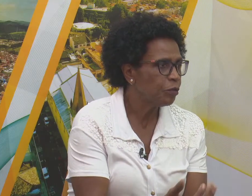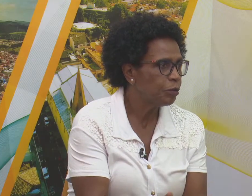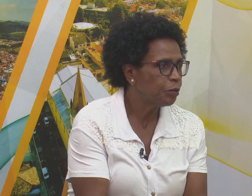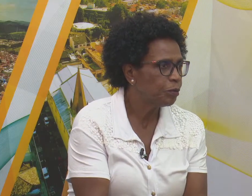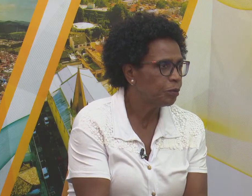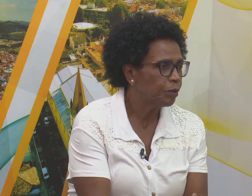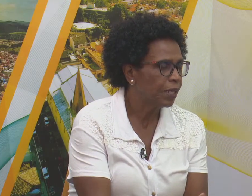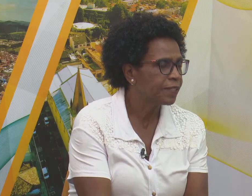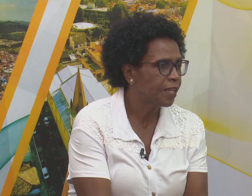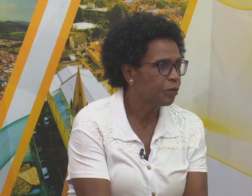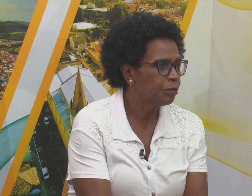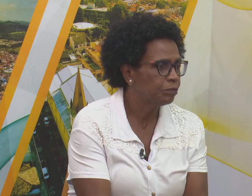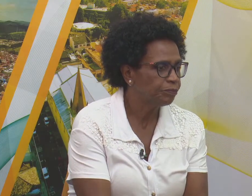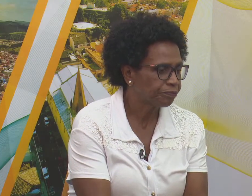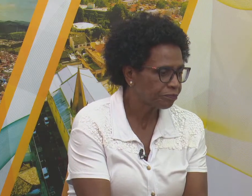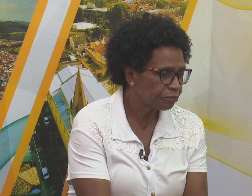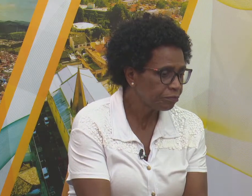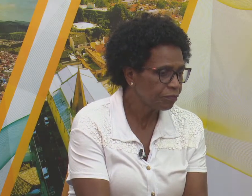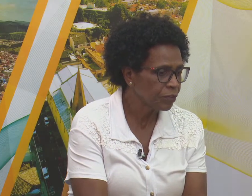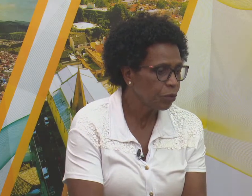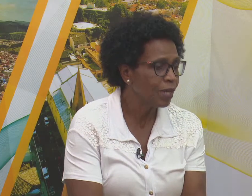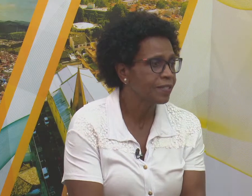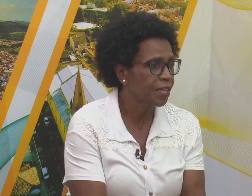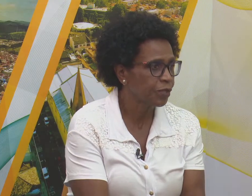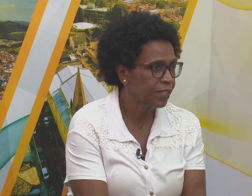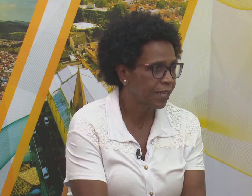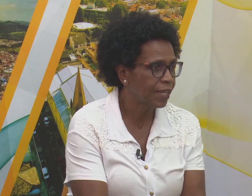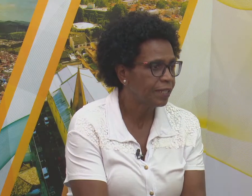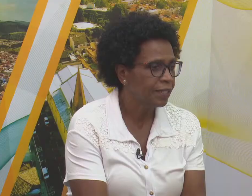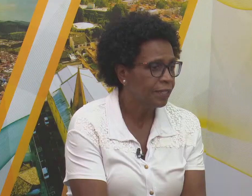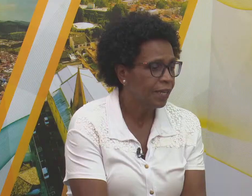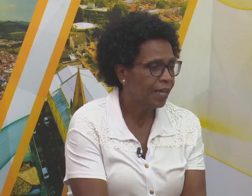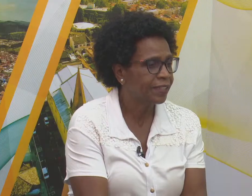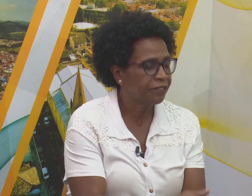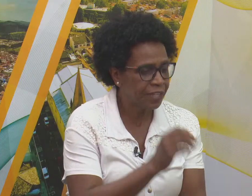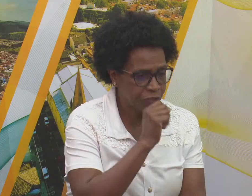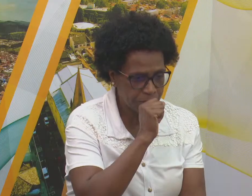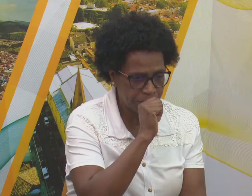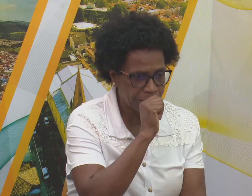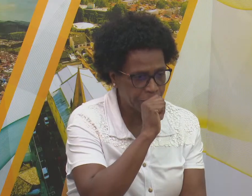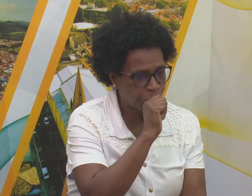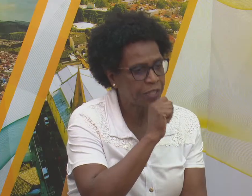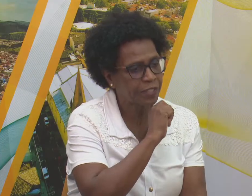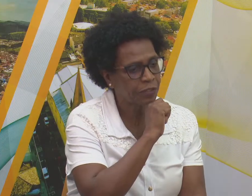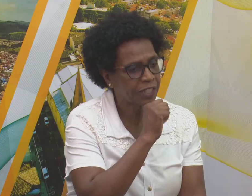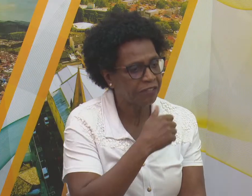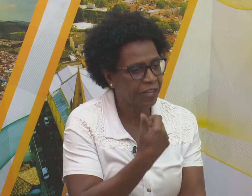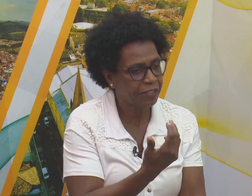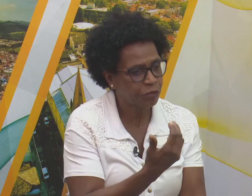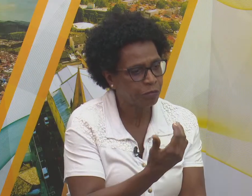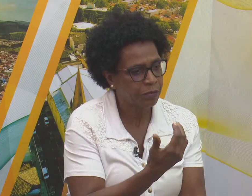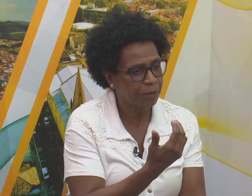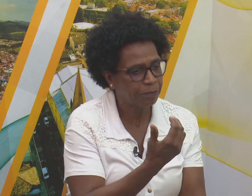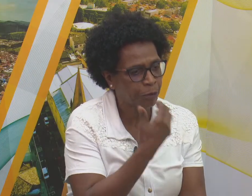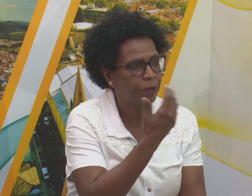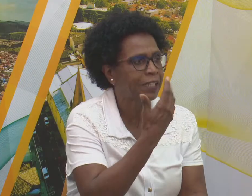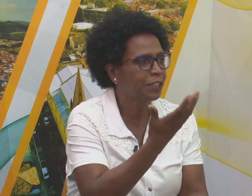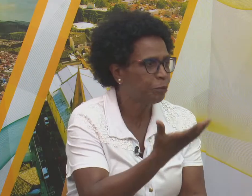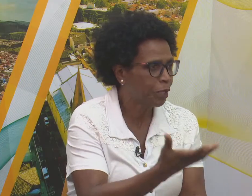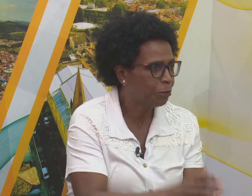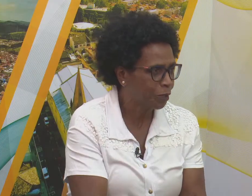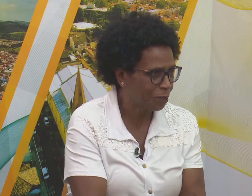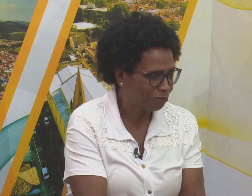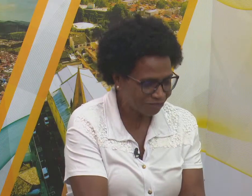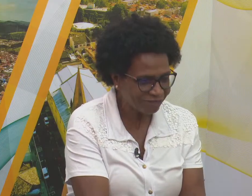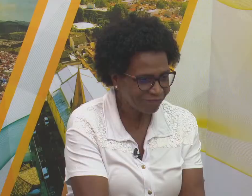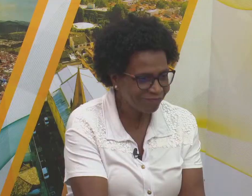vezes elas têm um acesso até lá ela fica conhecendo através de uma propaganda